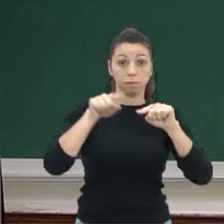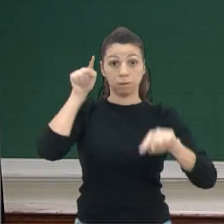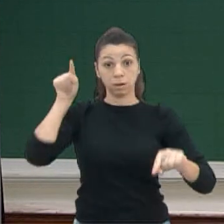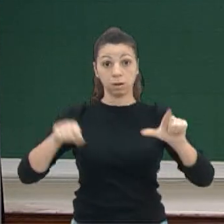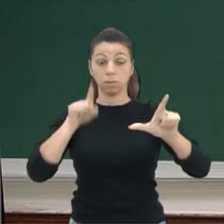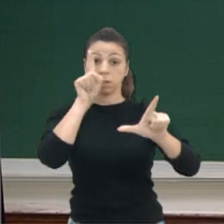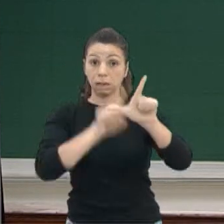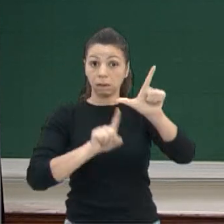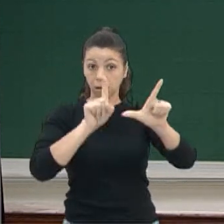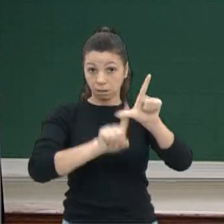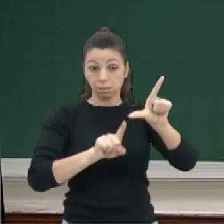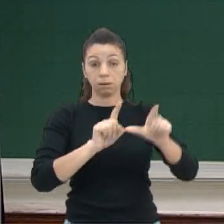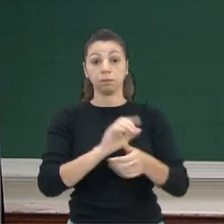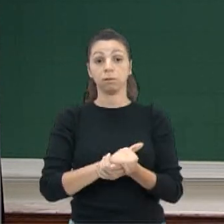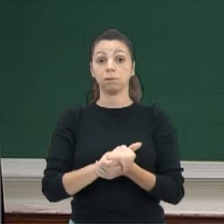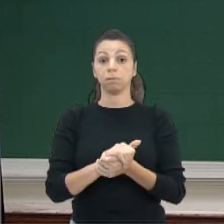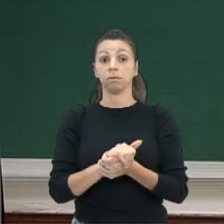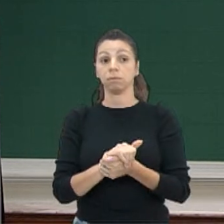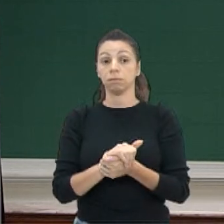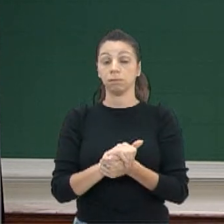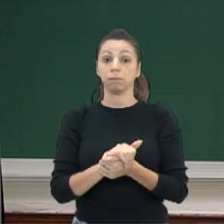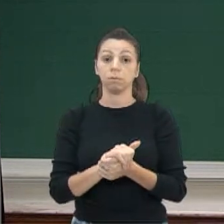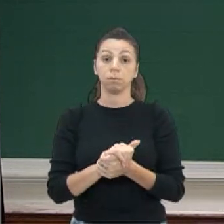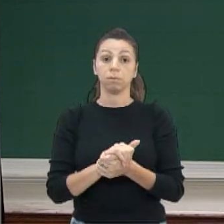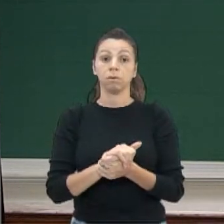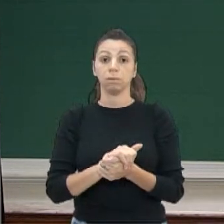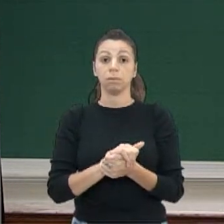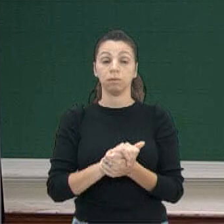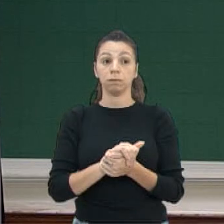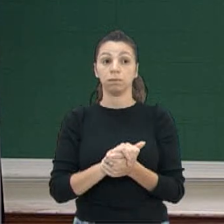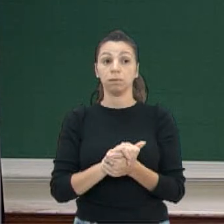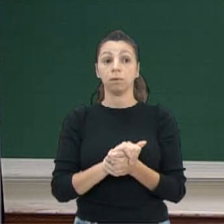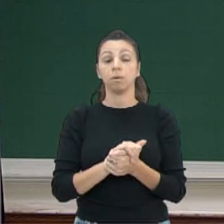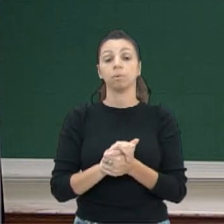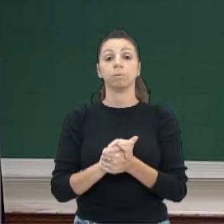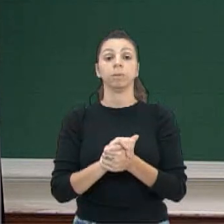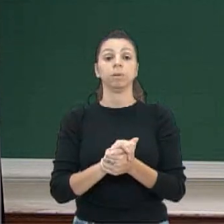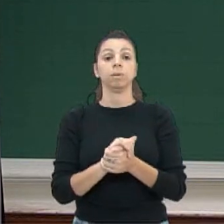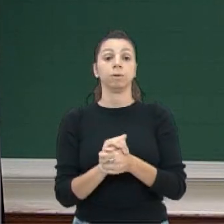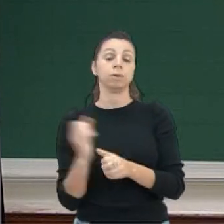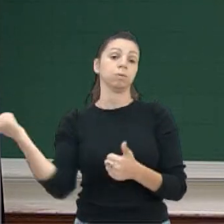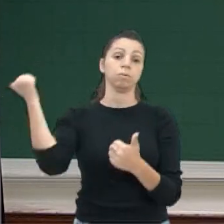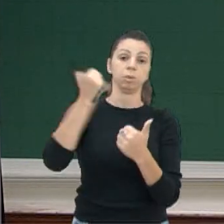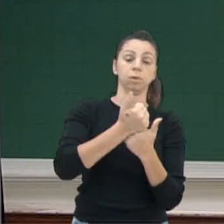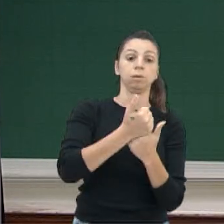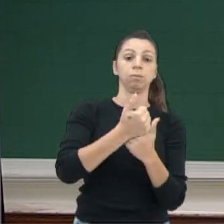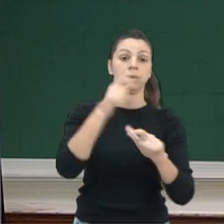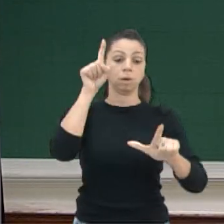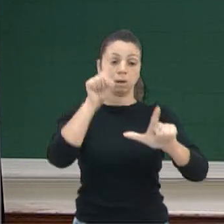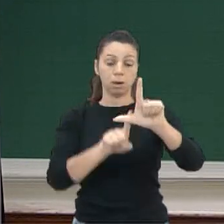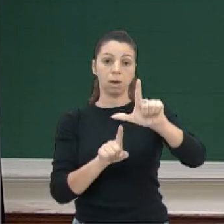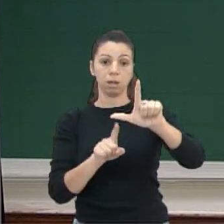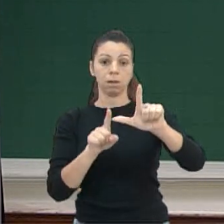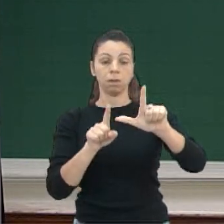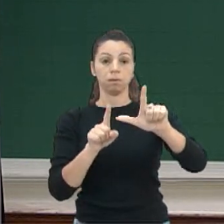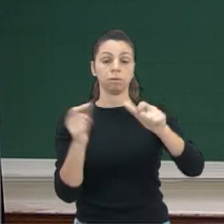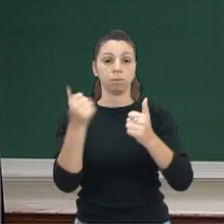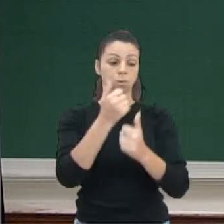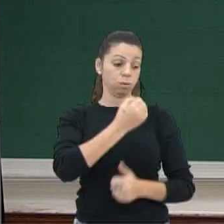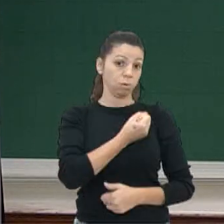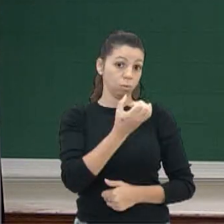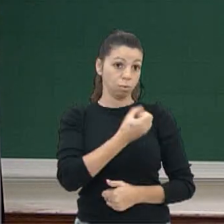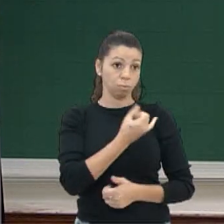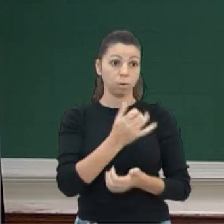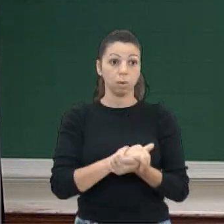de uma expressão algébrica ou literal por números e efetuamos cálculos indicados, obtemos o